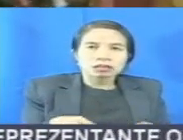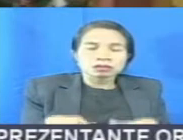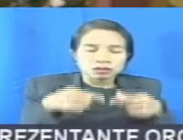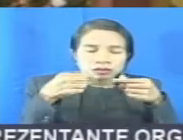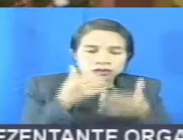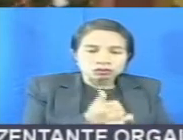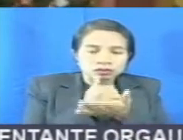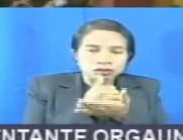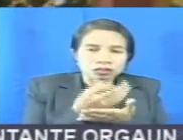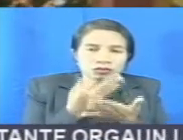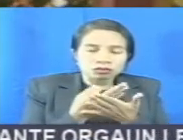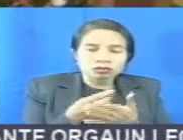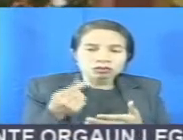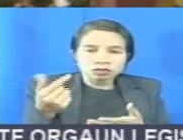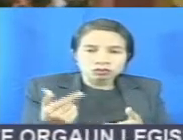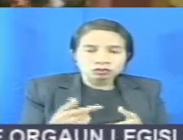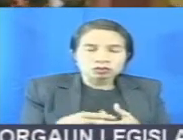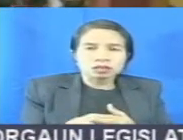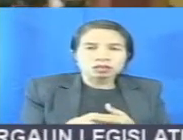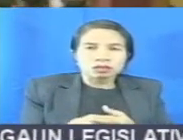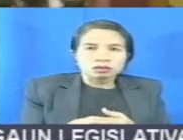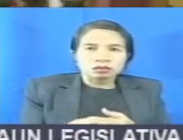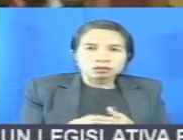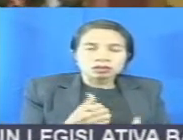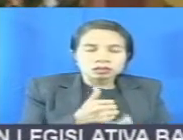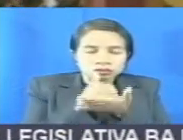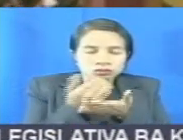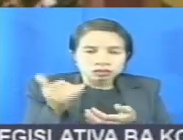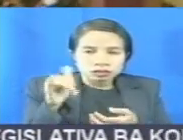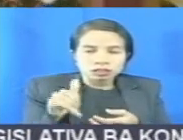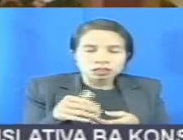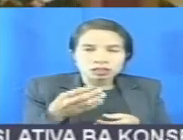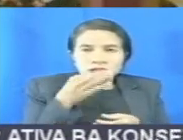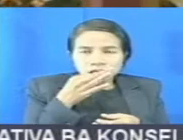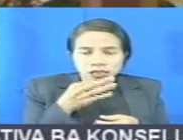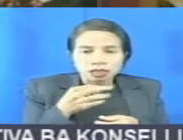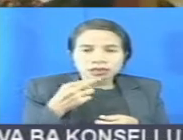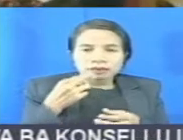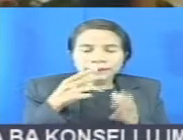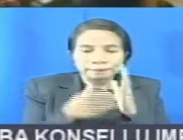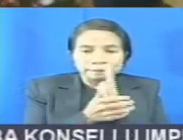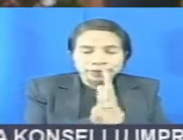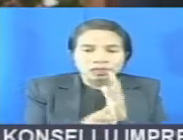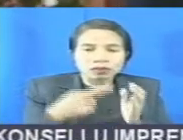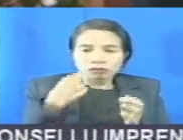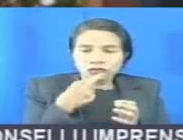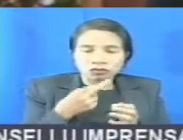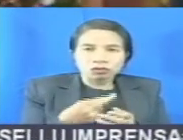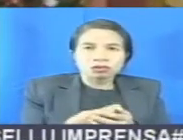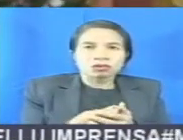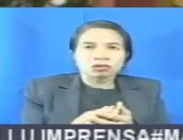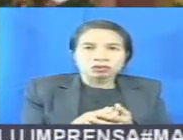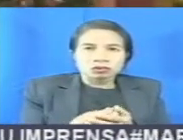ba ihakara orfanato, e depois ihahan, ihamina, ihafos,